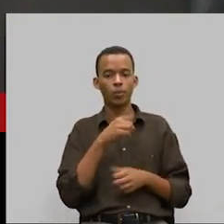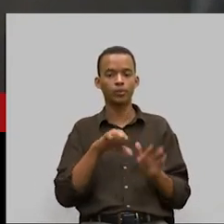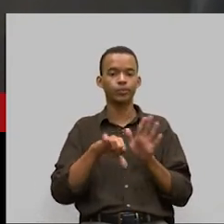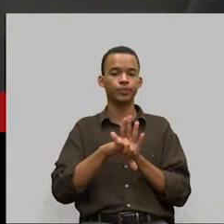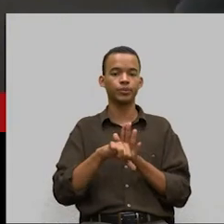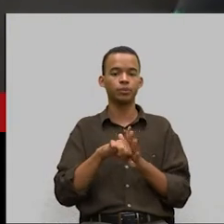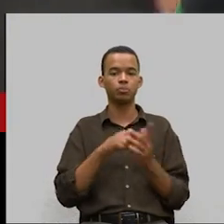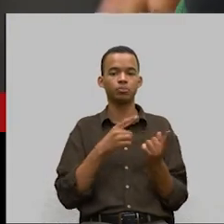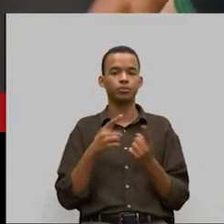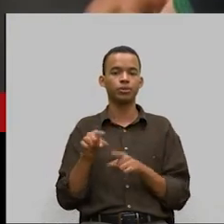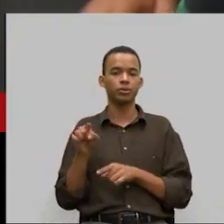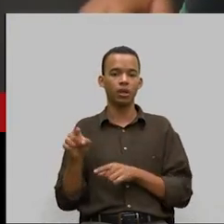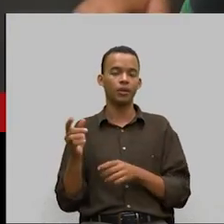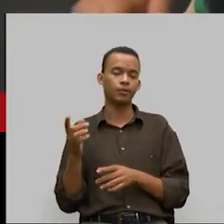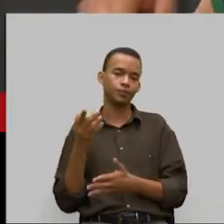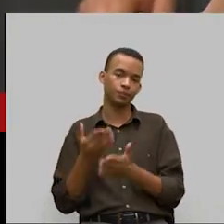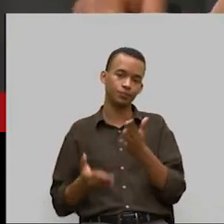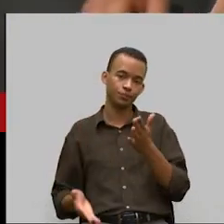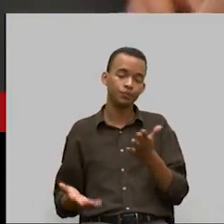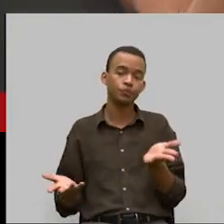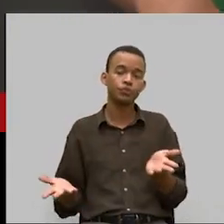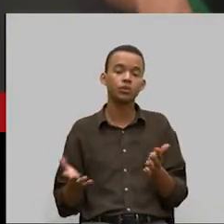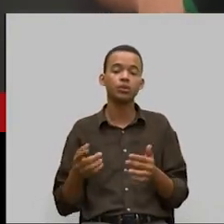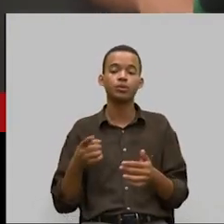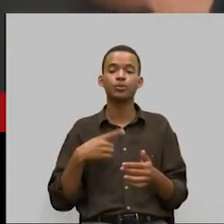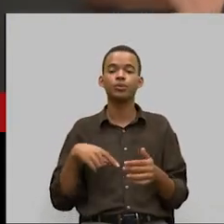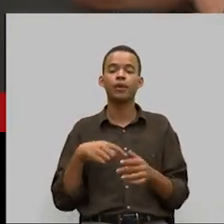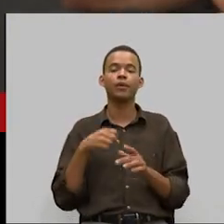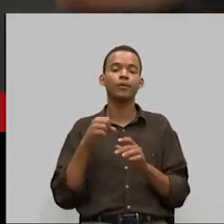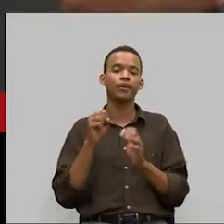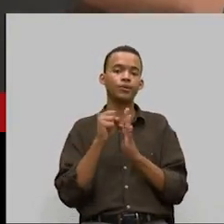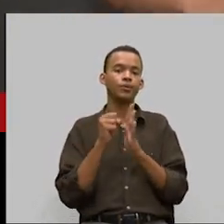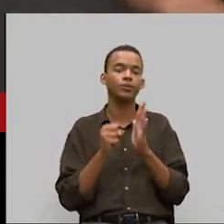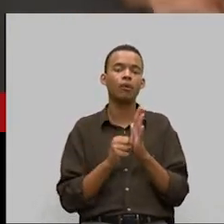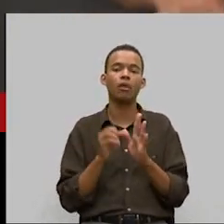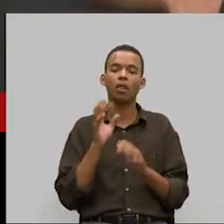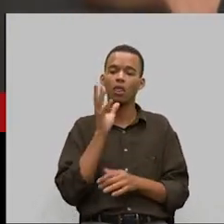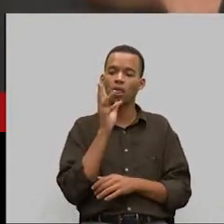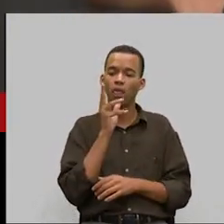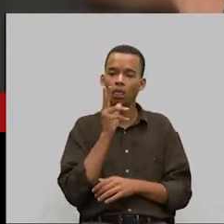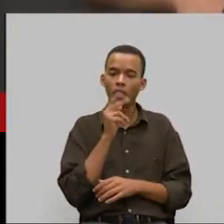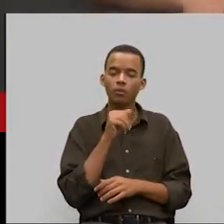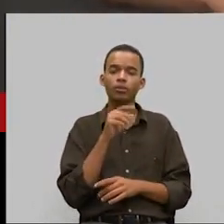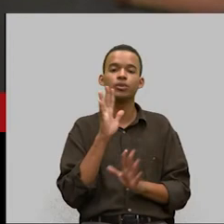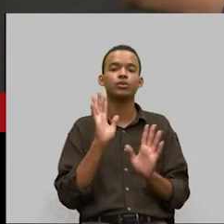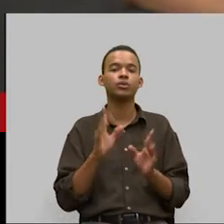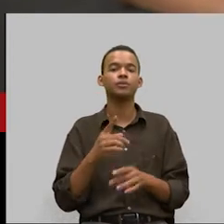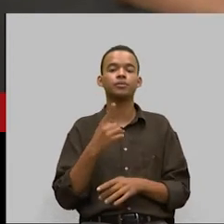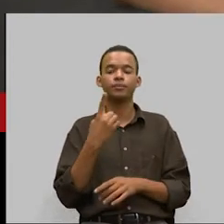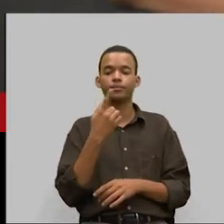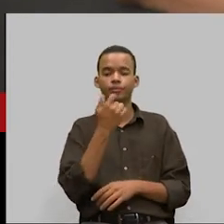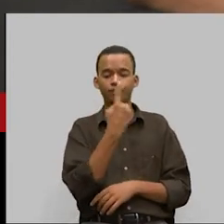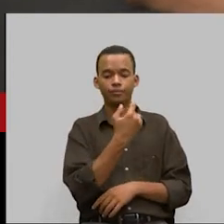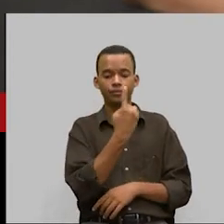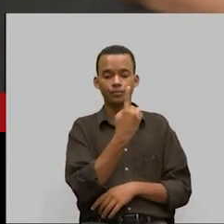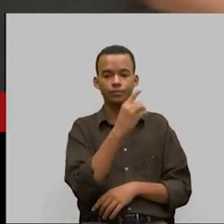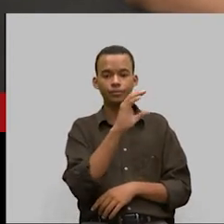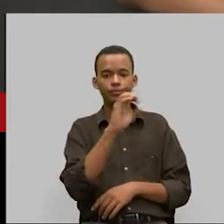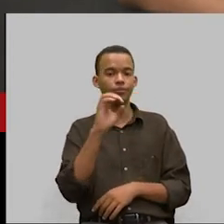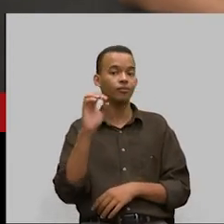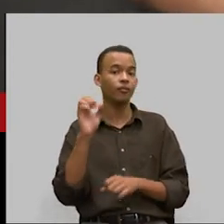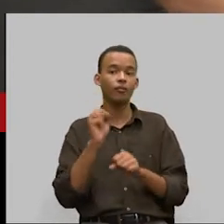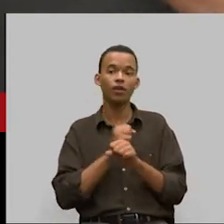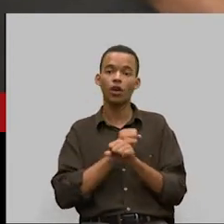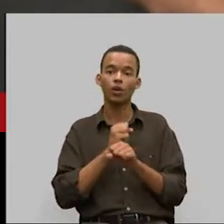então mais quantos séculos nós vamos precisar Porque nós já temos mais de um século que sem construir né um